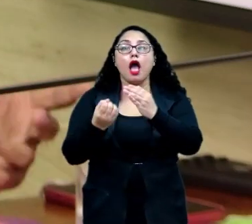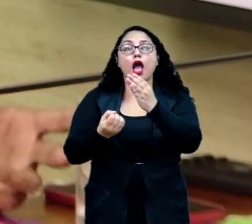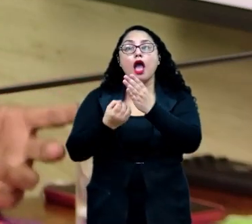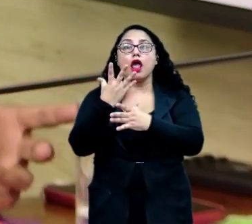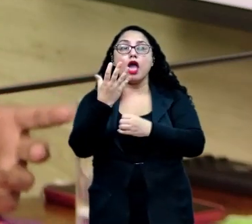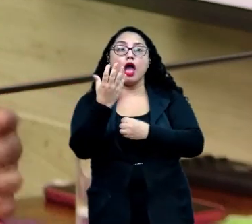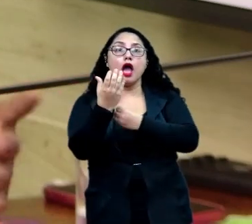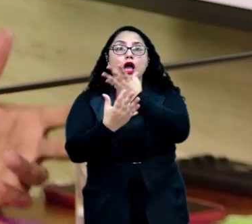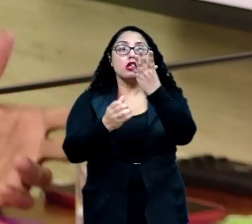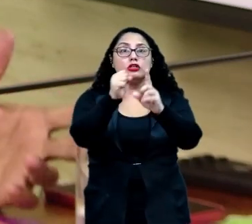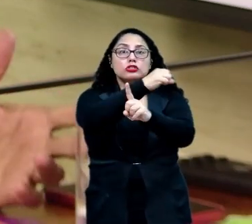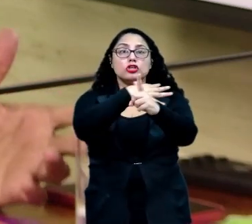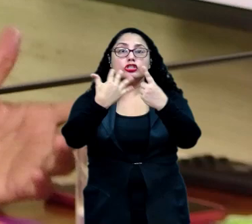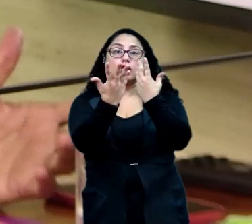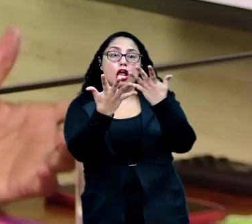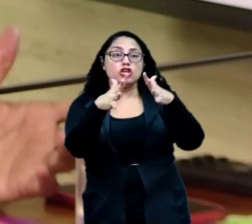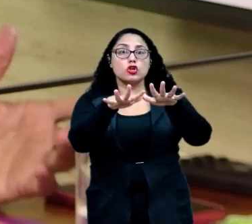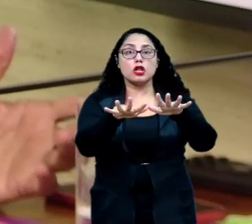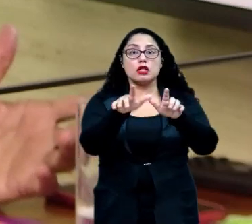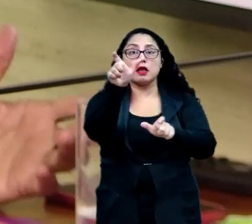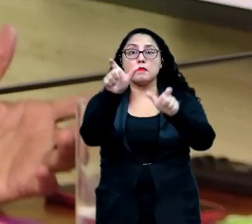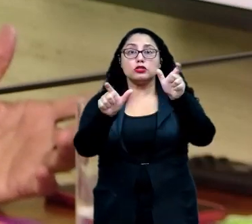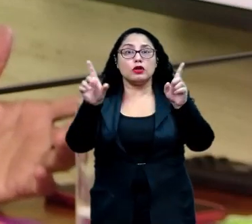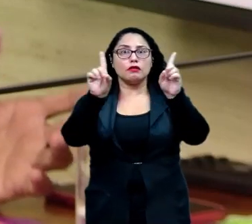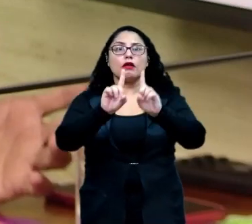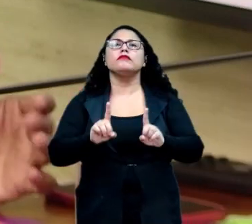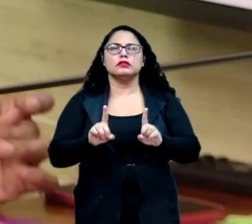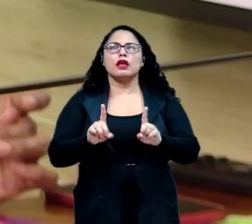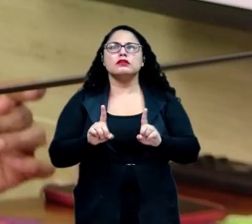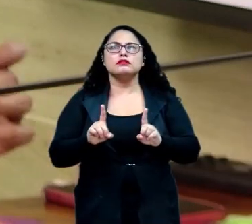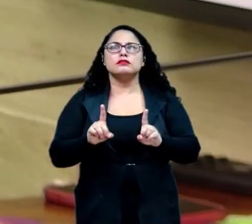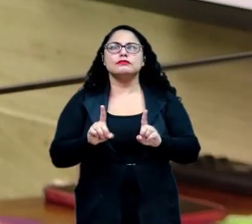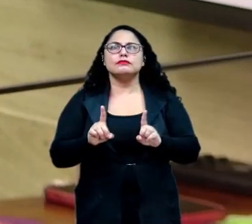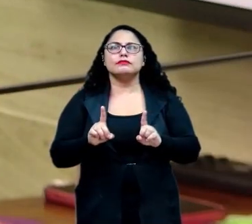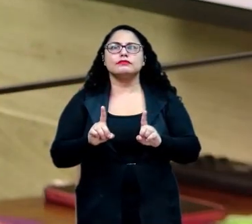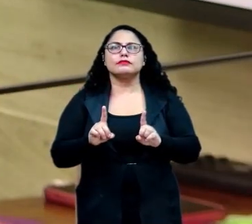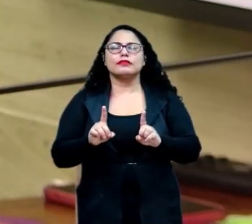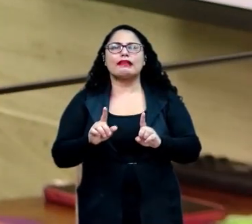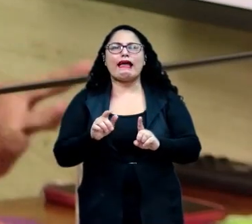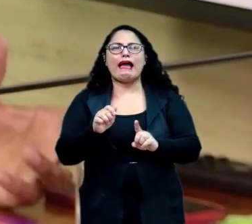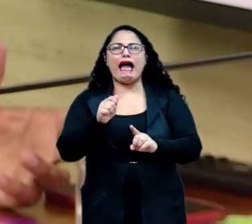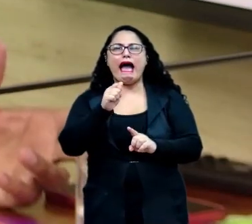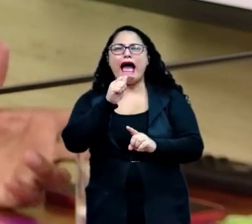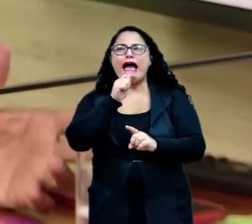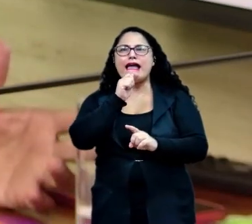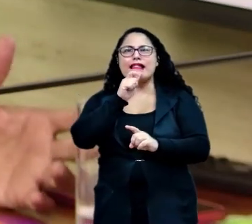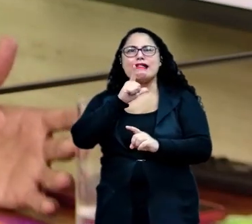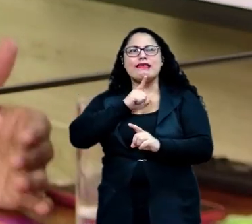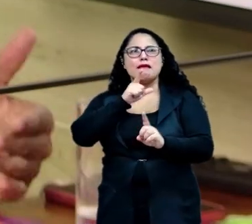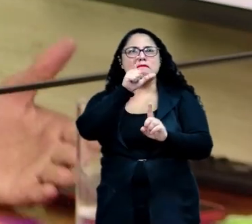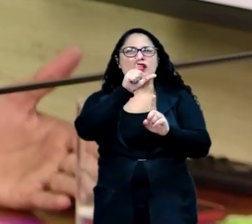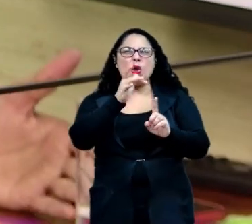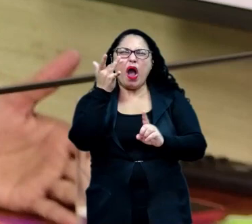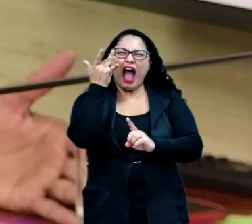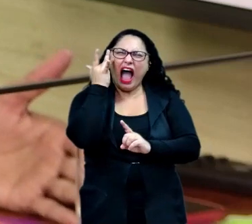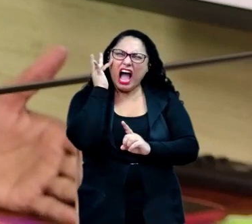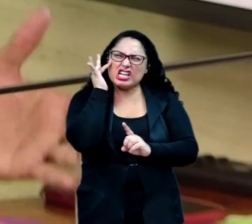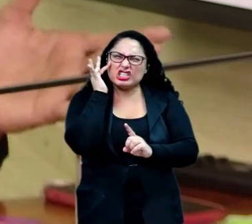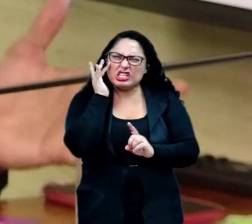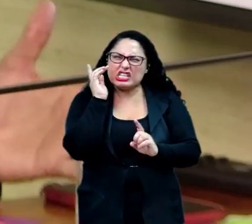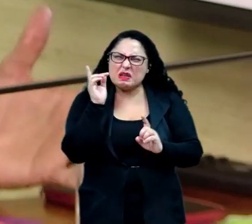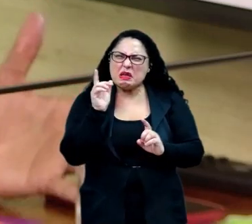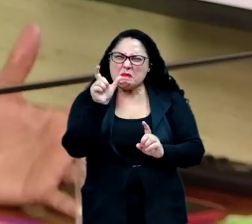de uma sociedade mais inclusiva para pessoas com deficiência. Há ainda pessoas que acham que pessoas